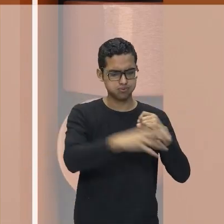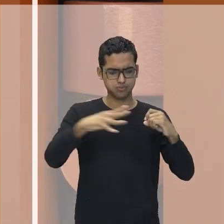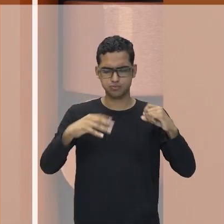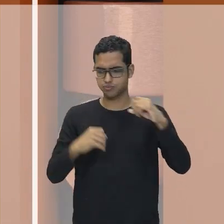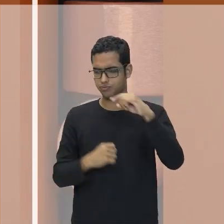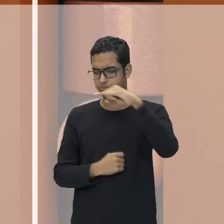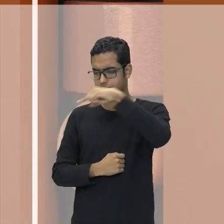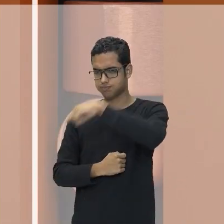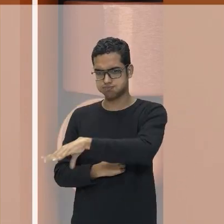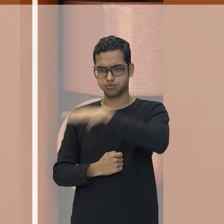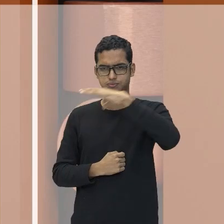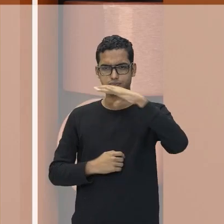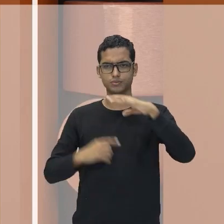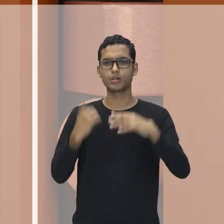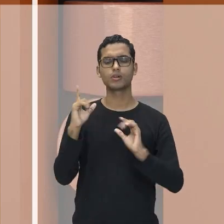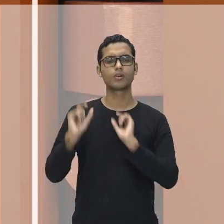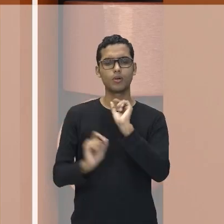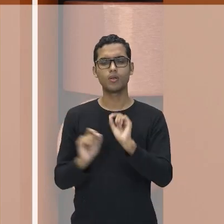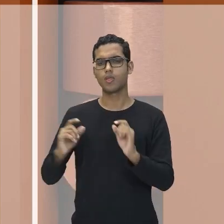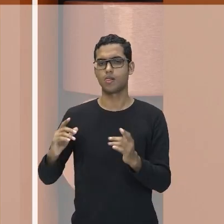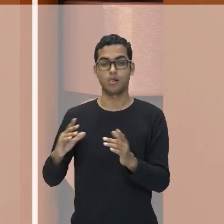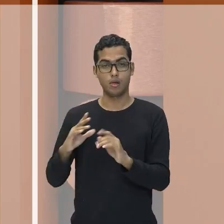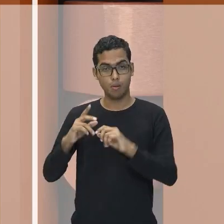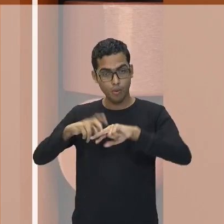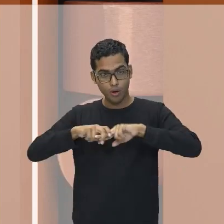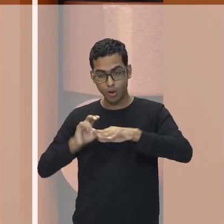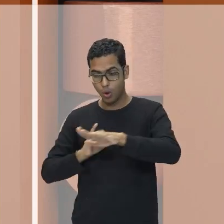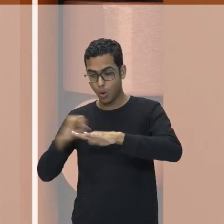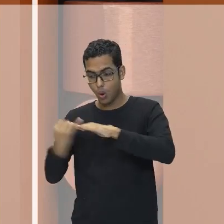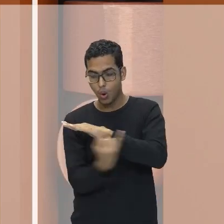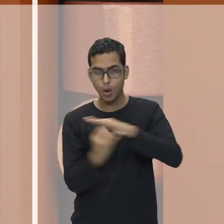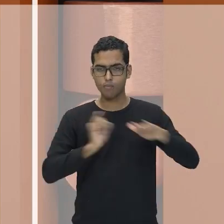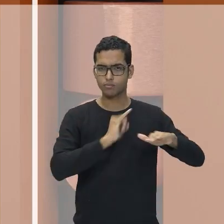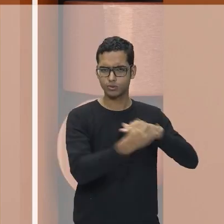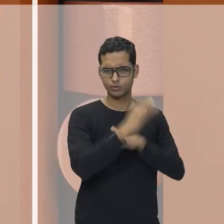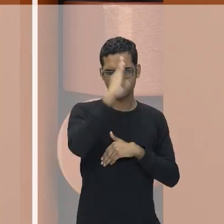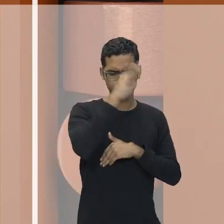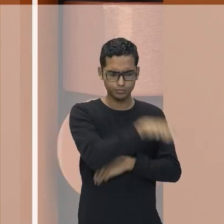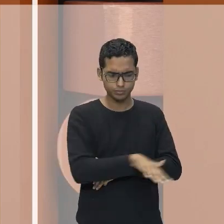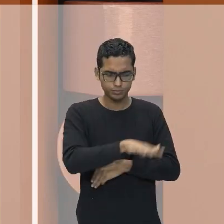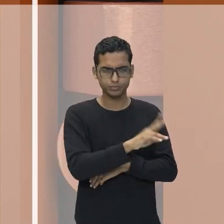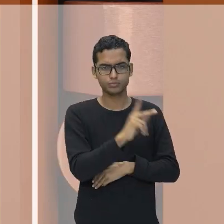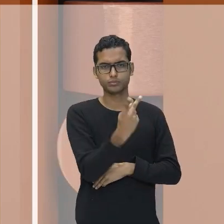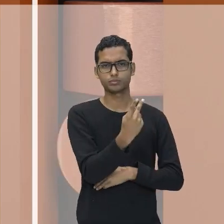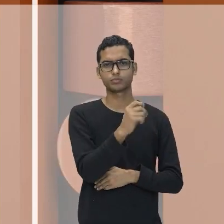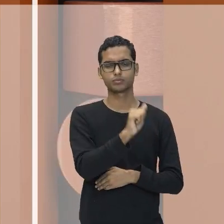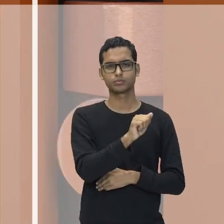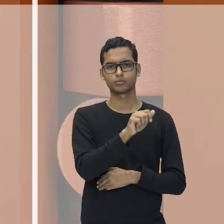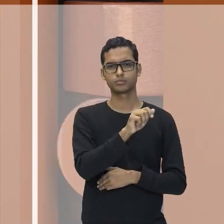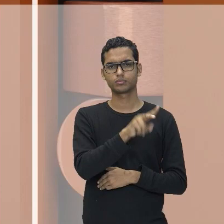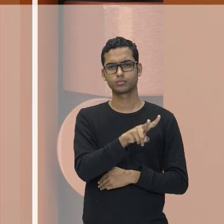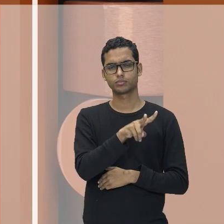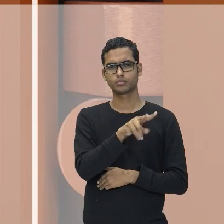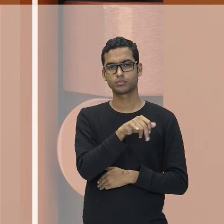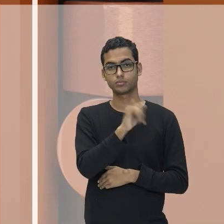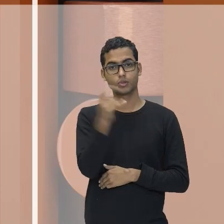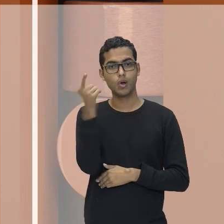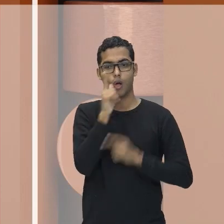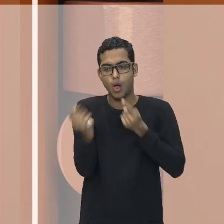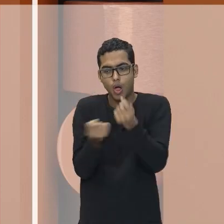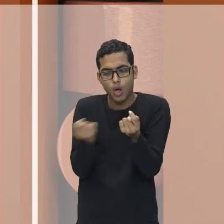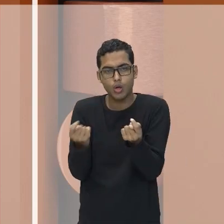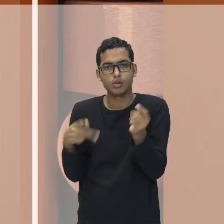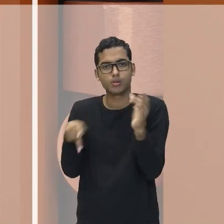Aquelas regiões cercadas de ilhas, principalmente aí o Havaí, determinaria quem teria o controle no Oceano